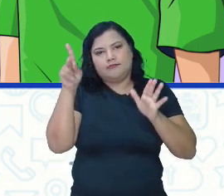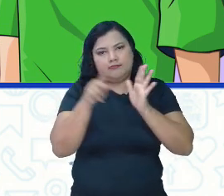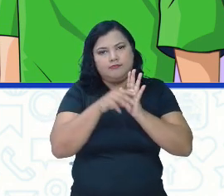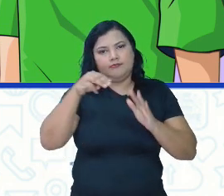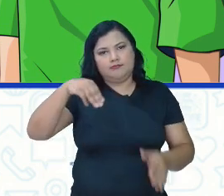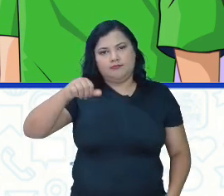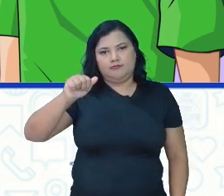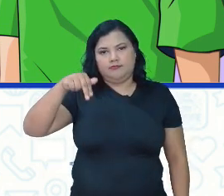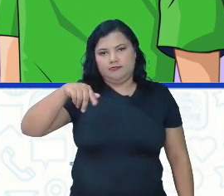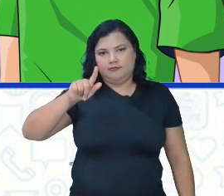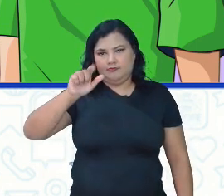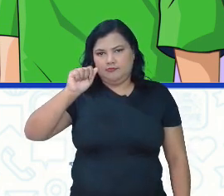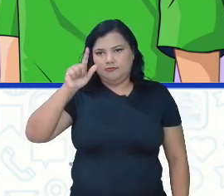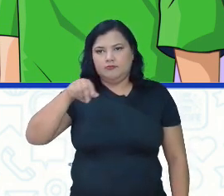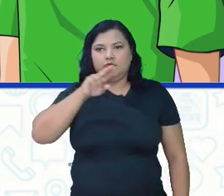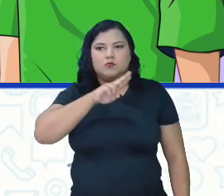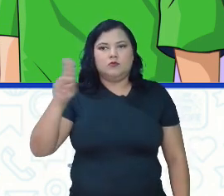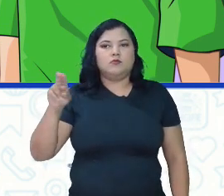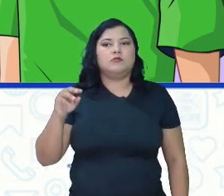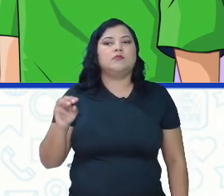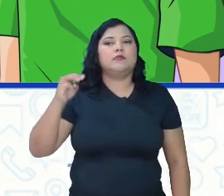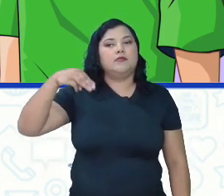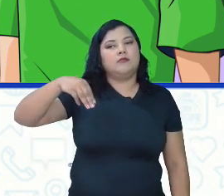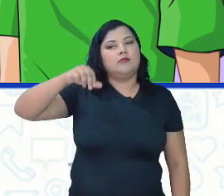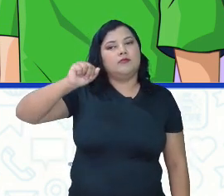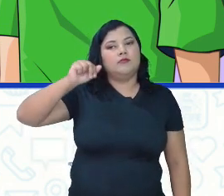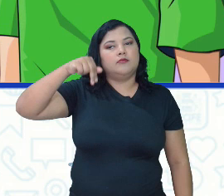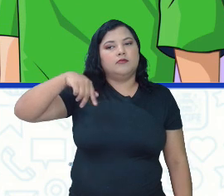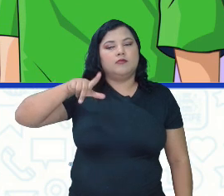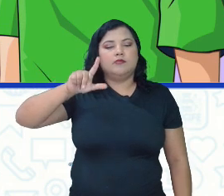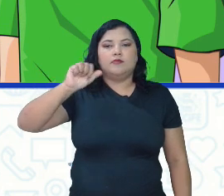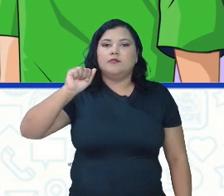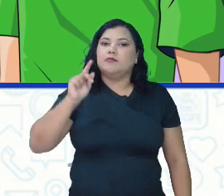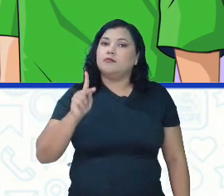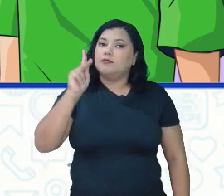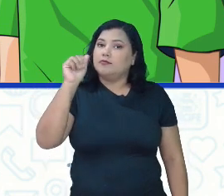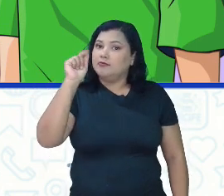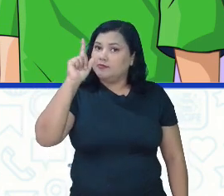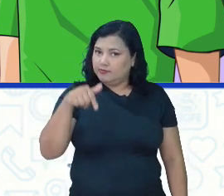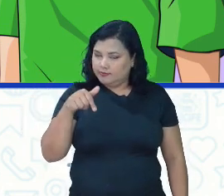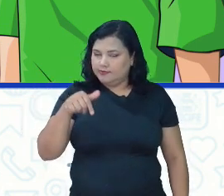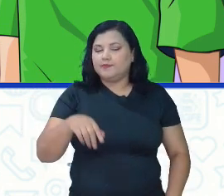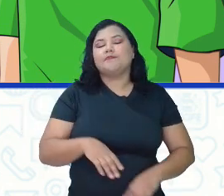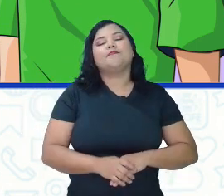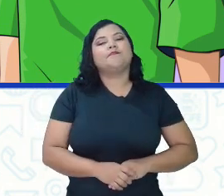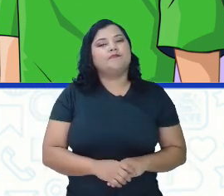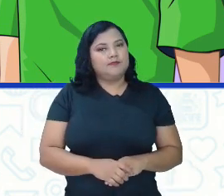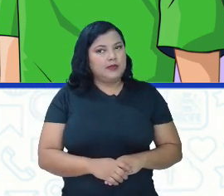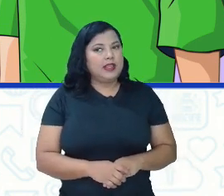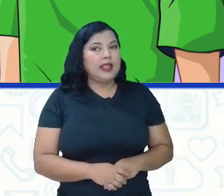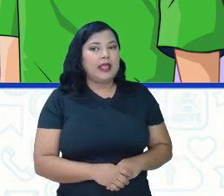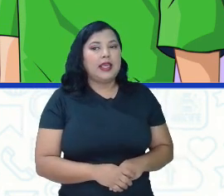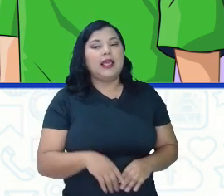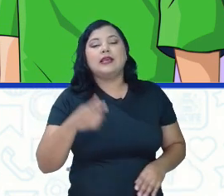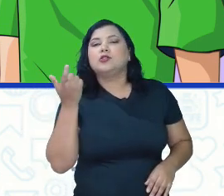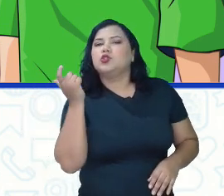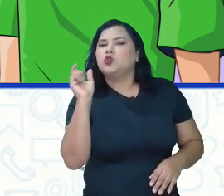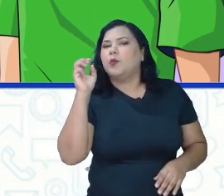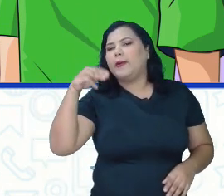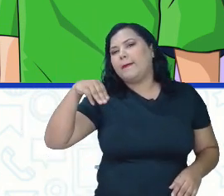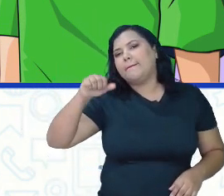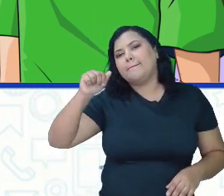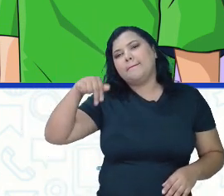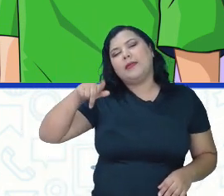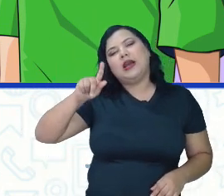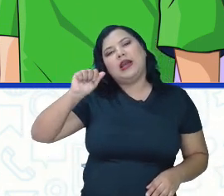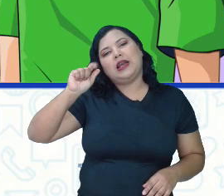nome dado a qualquer HQ, independentemente do estilo ou tipo. Então,